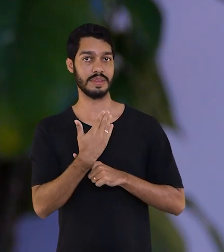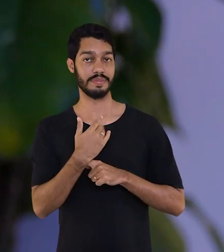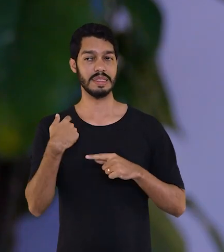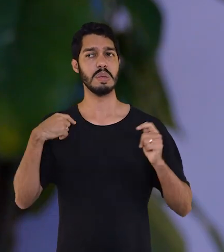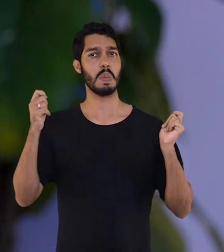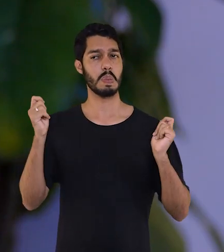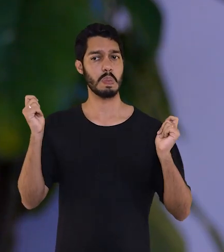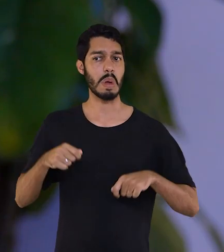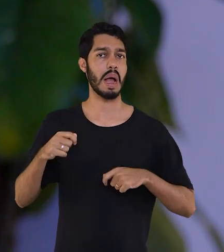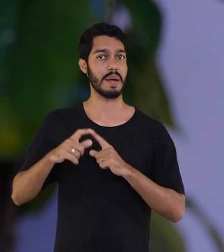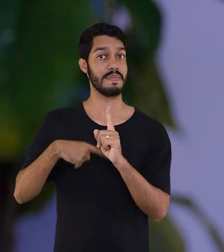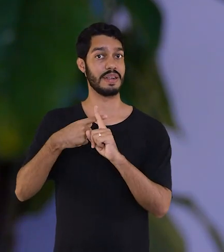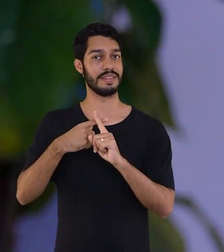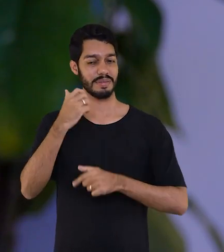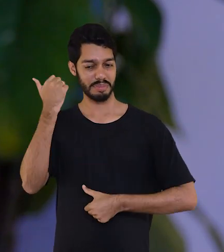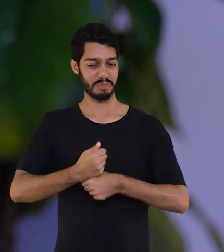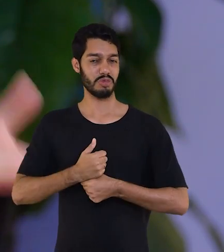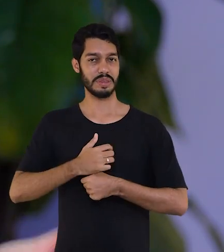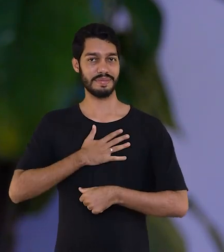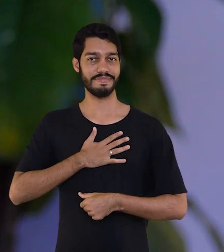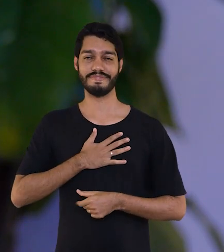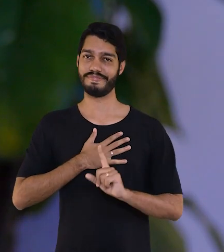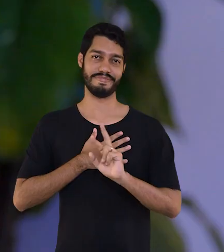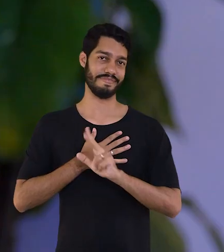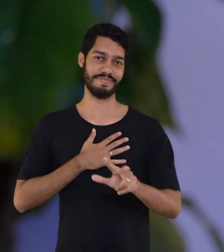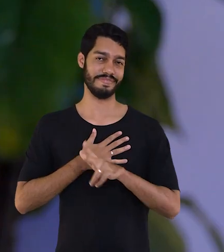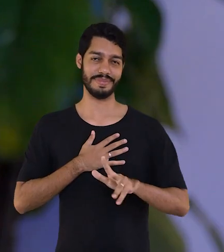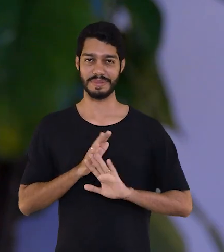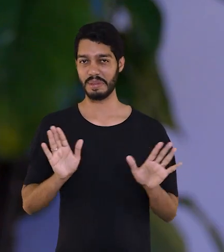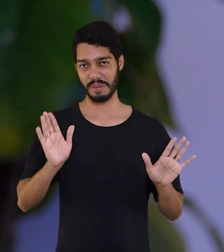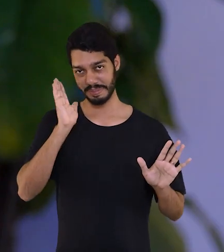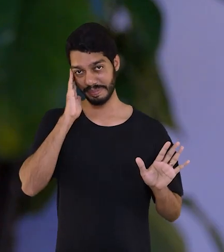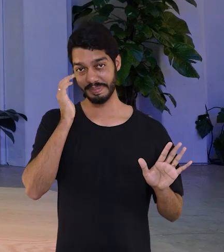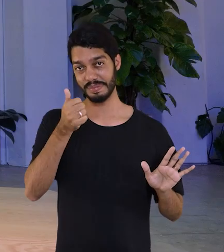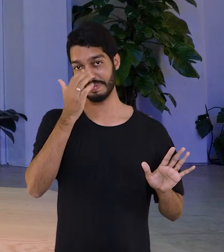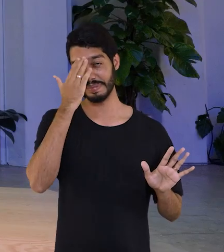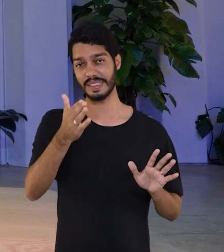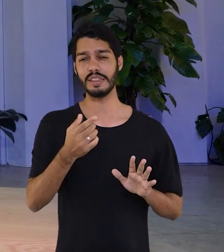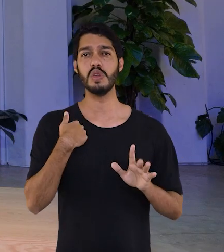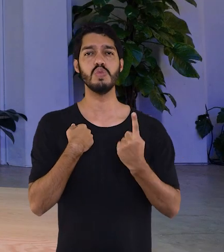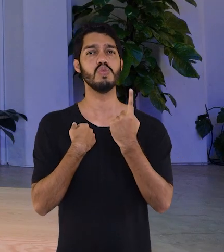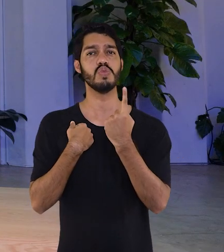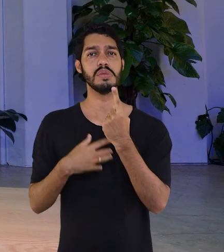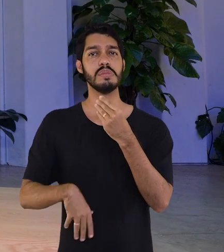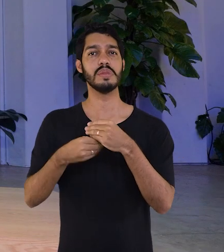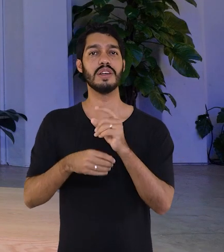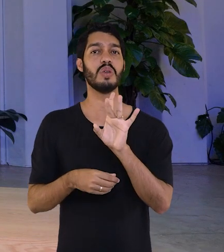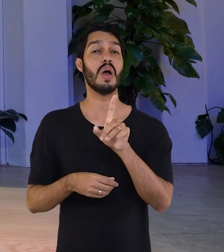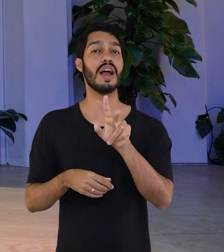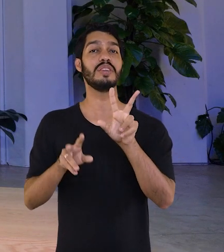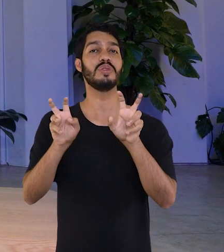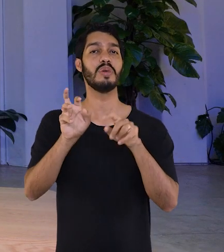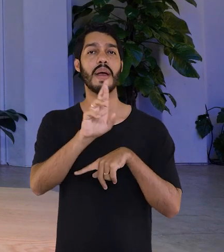do que como algo que, de fato, vai substituir, sabe? Obrigada. Legal. Deixa